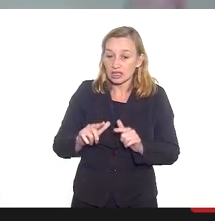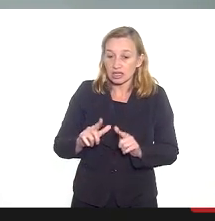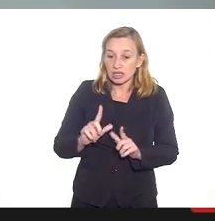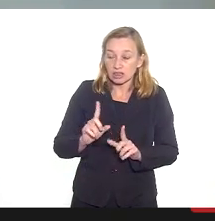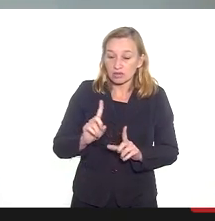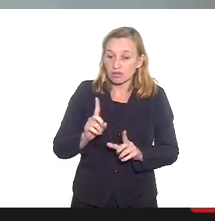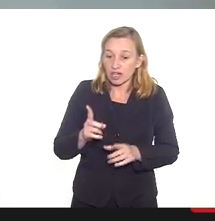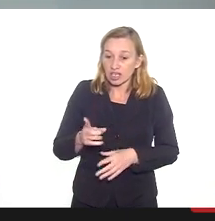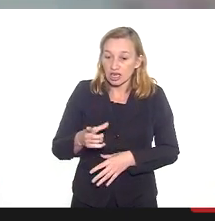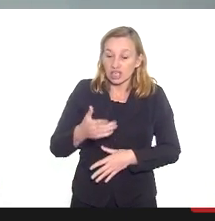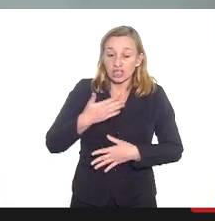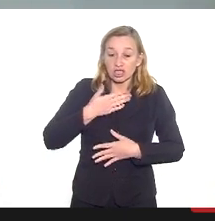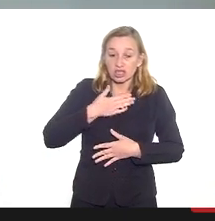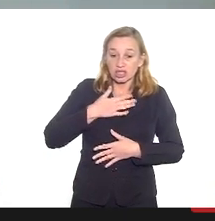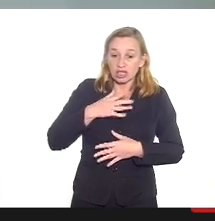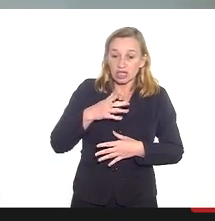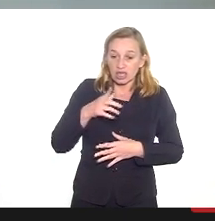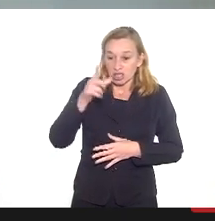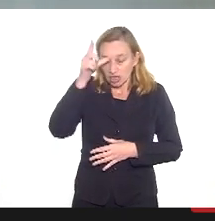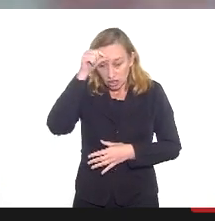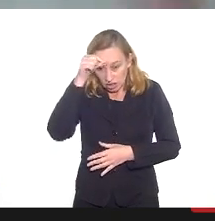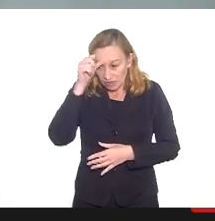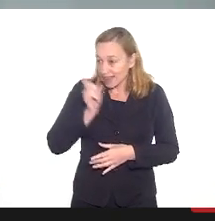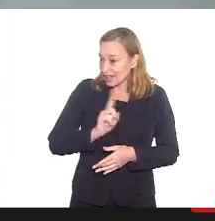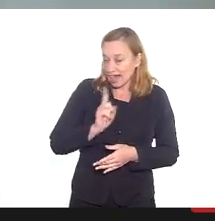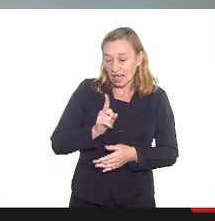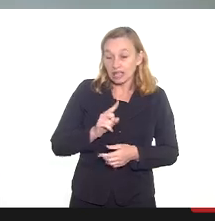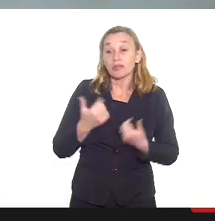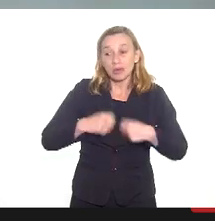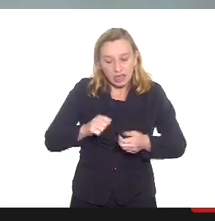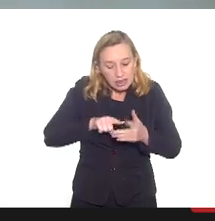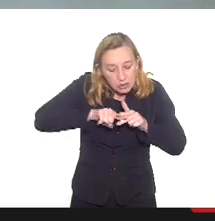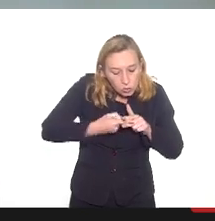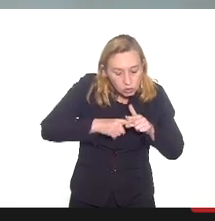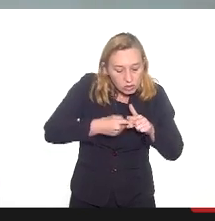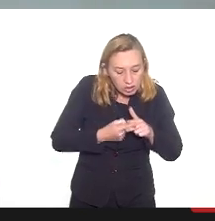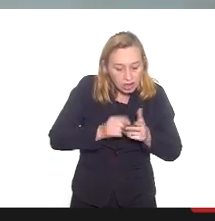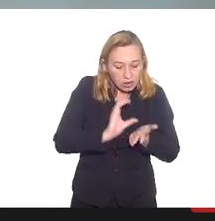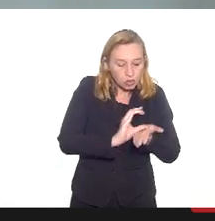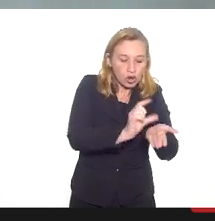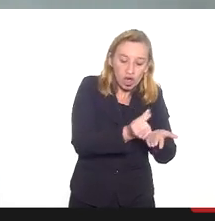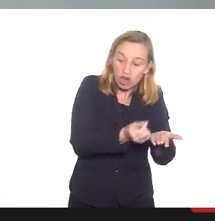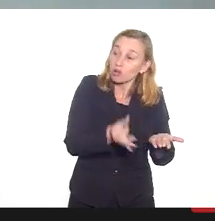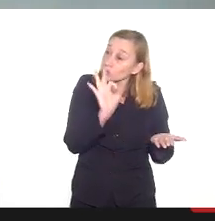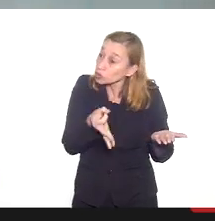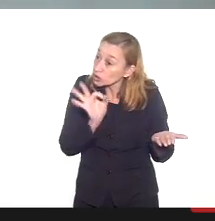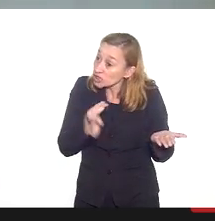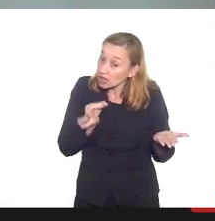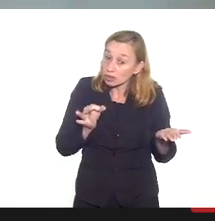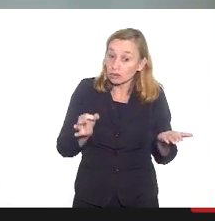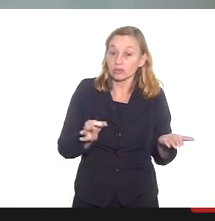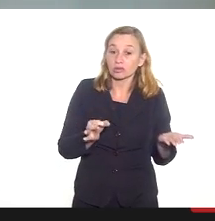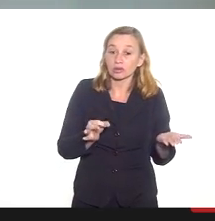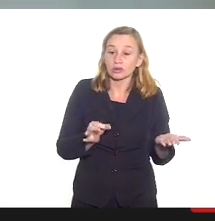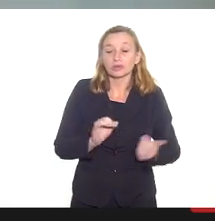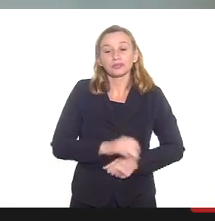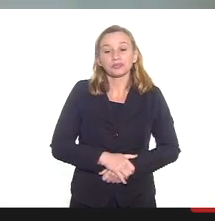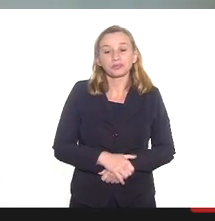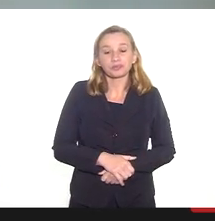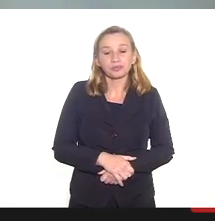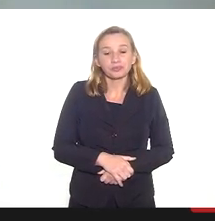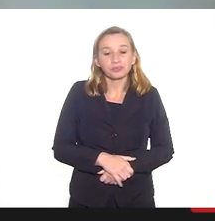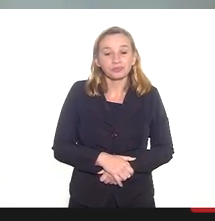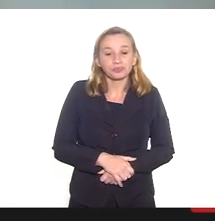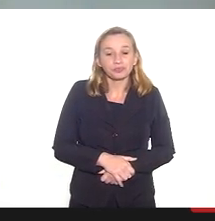dia, até que não seja regulamentado e colocado recursos necessários para que